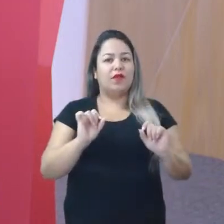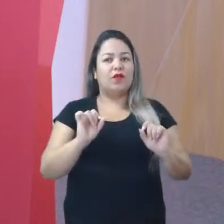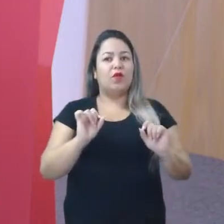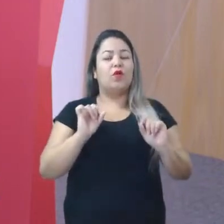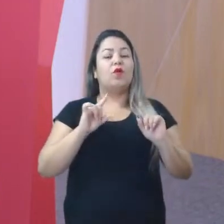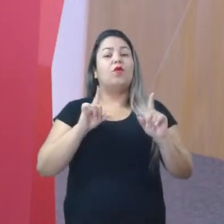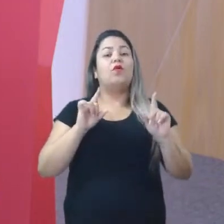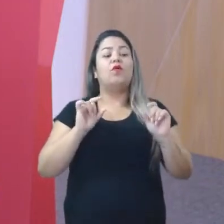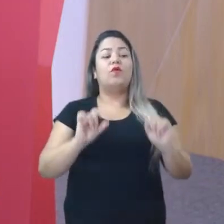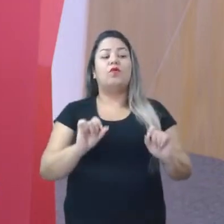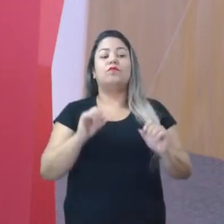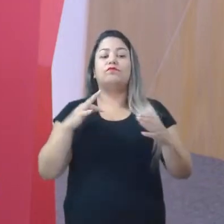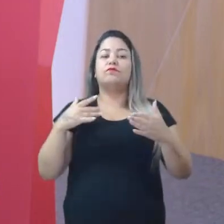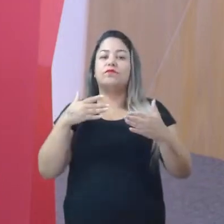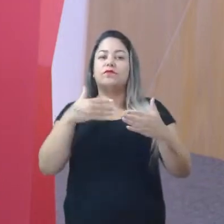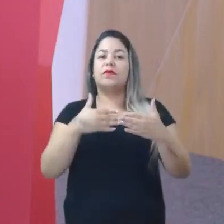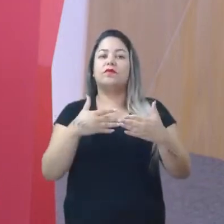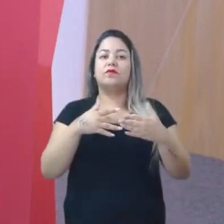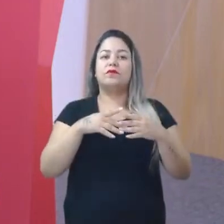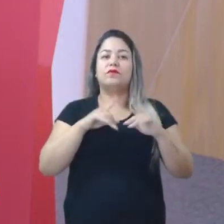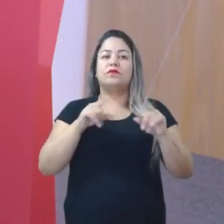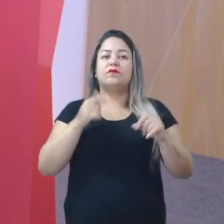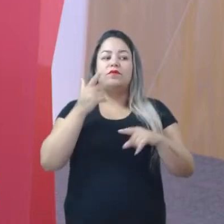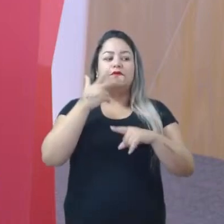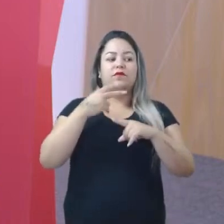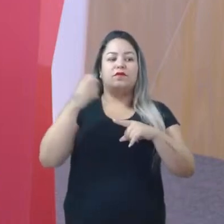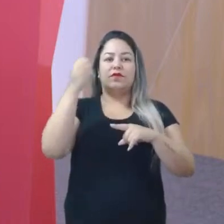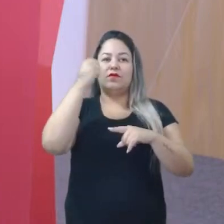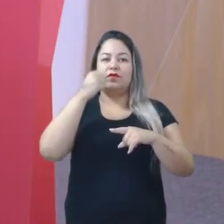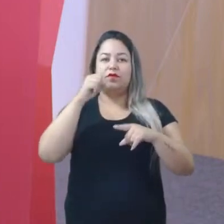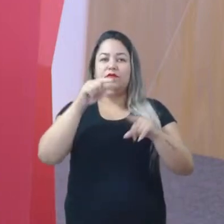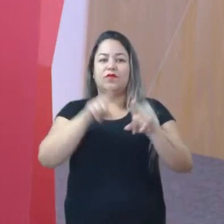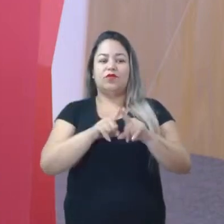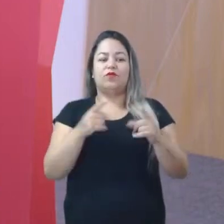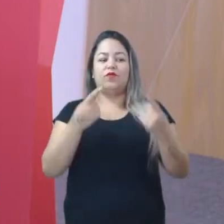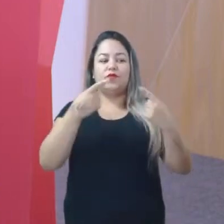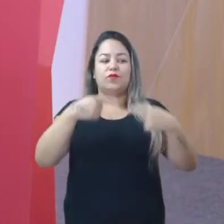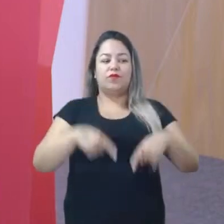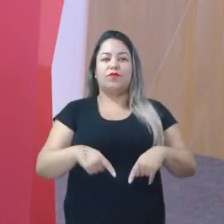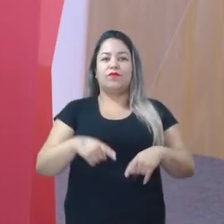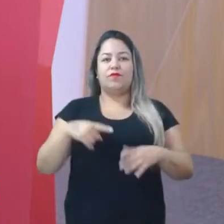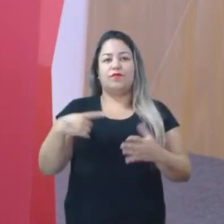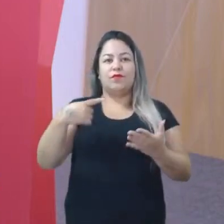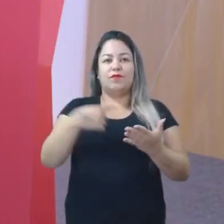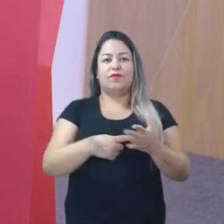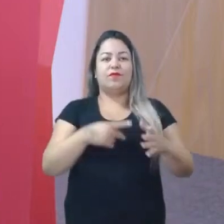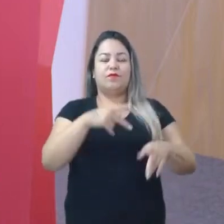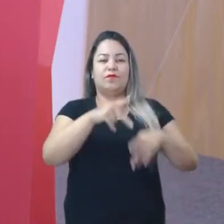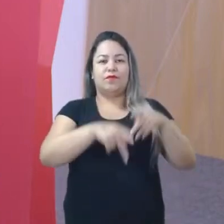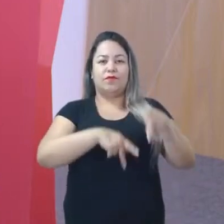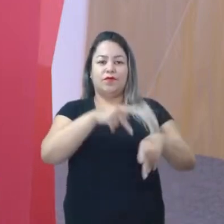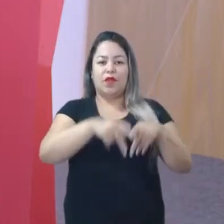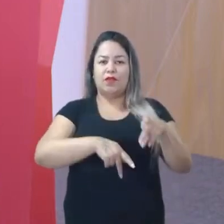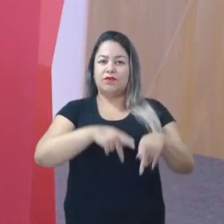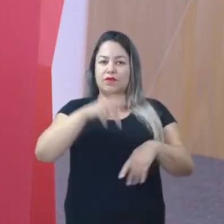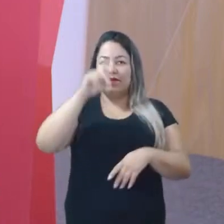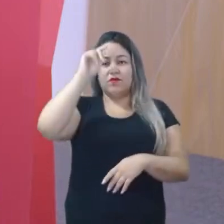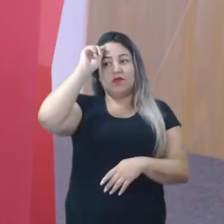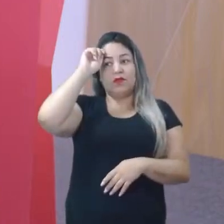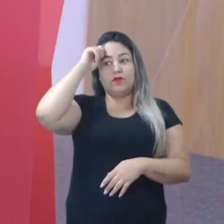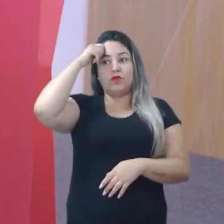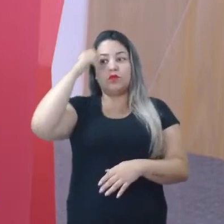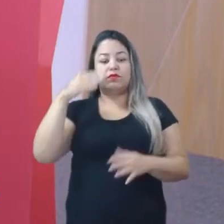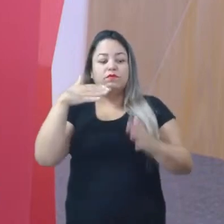os principais avanços aí conquistados através de políticas afirmativas para a população negra aí nesses